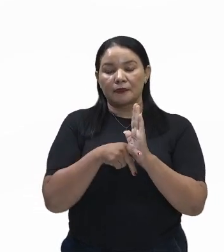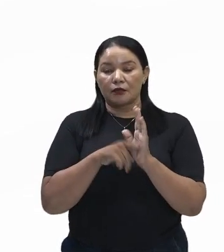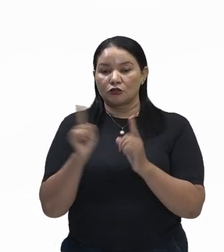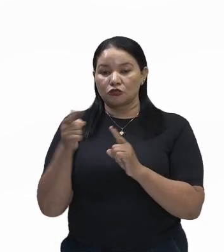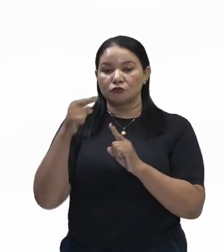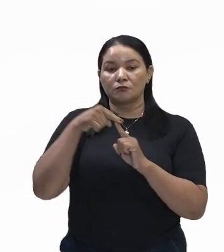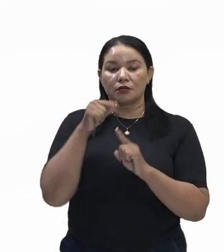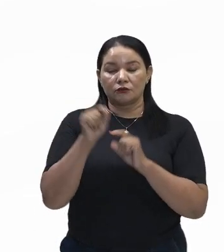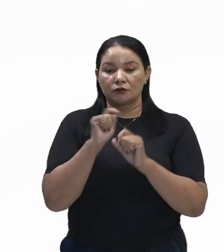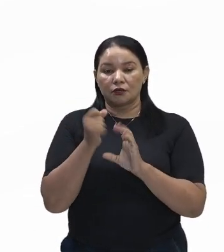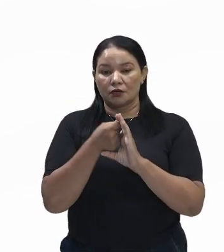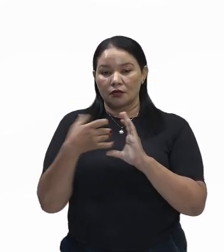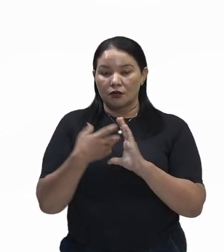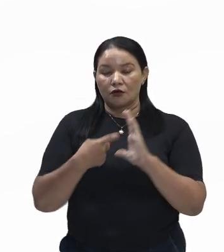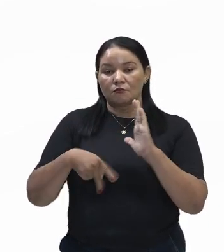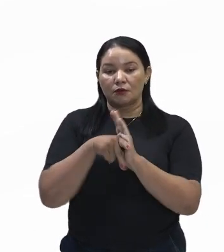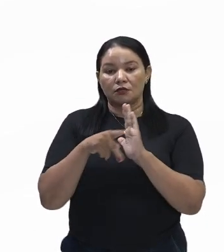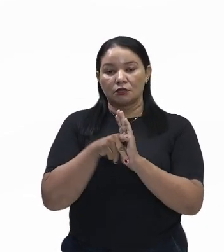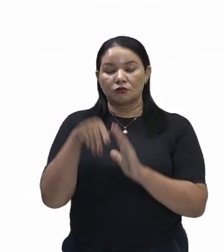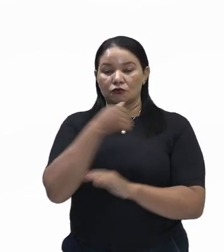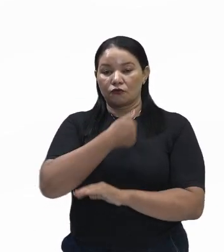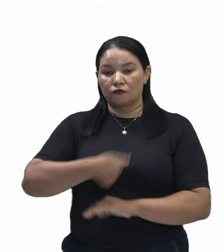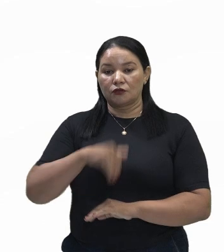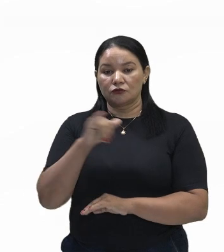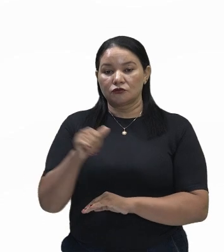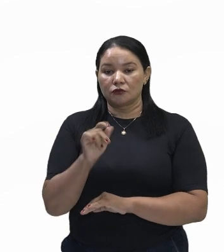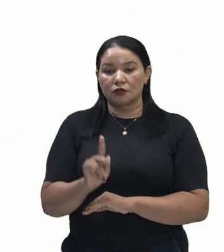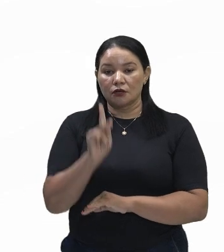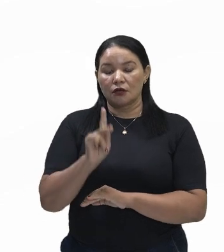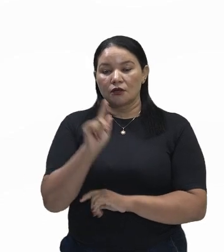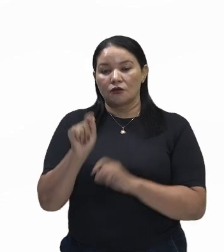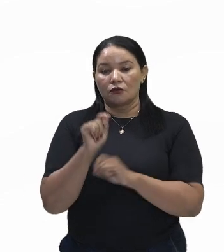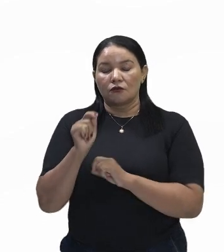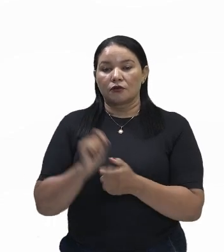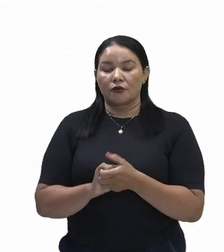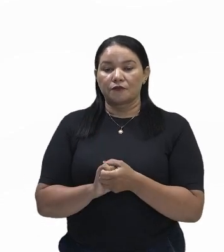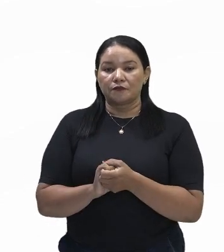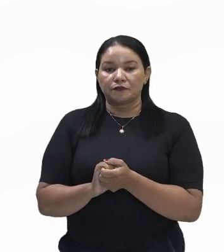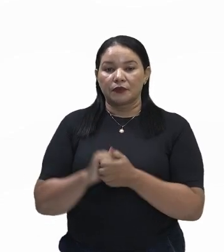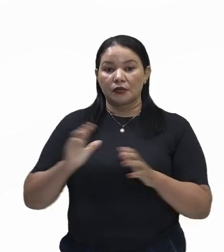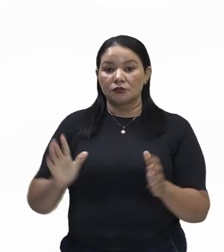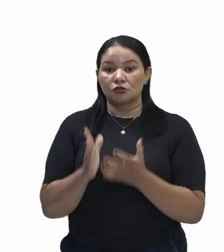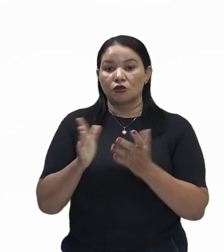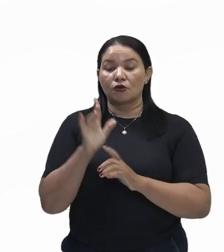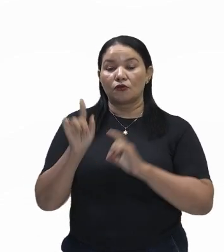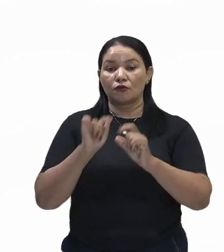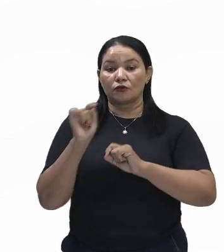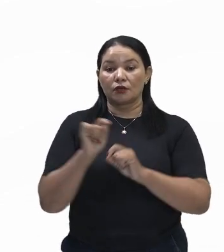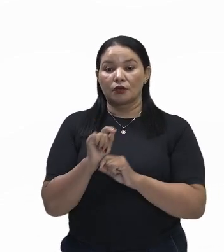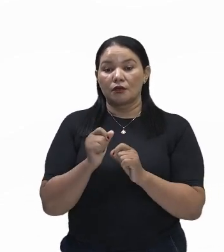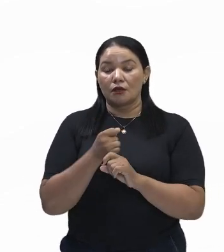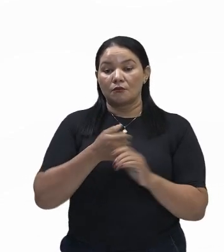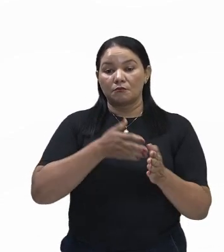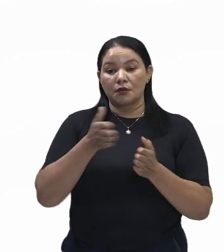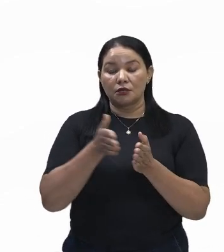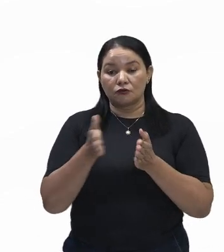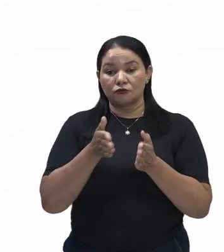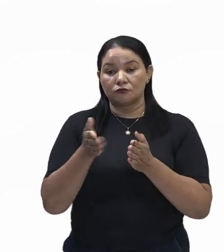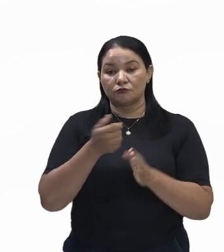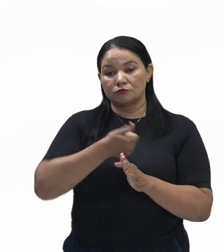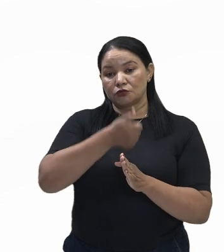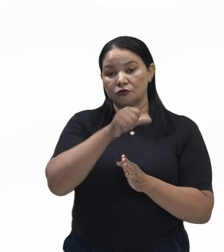uma característica do governo de JK que está compreendido no período de 1950